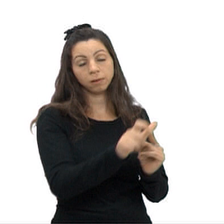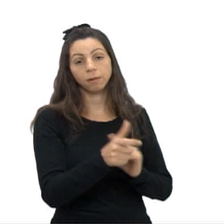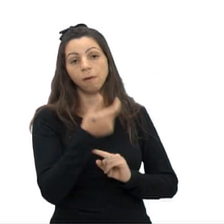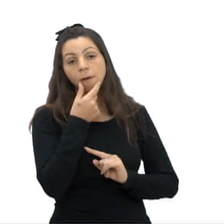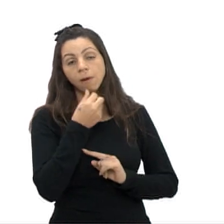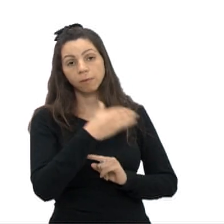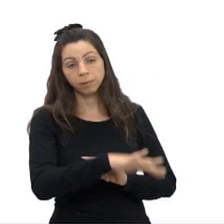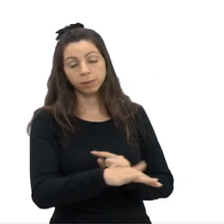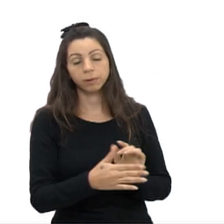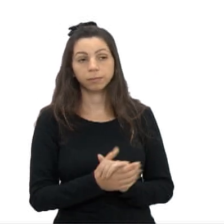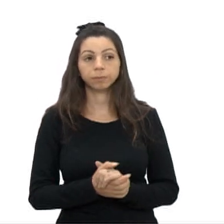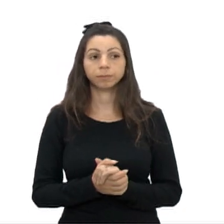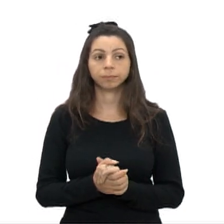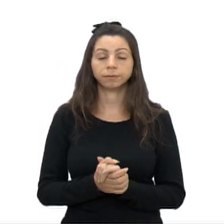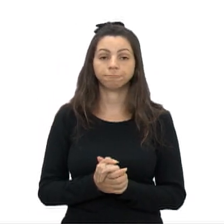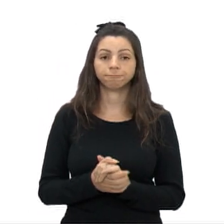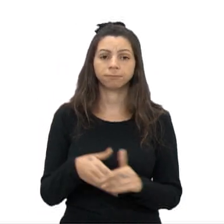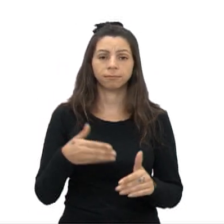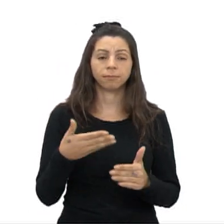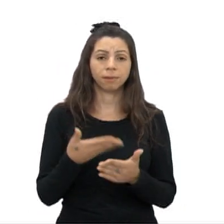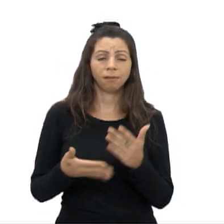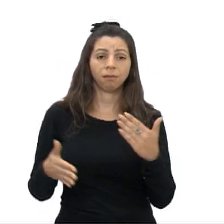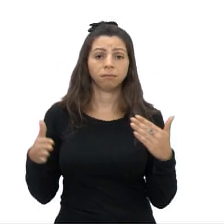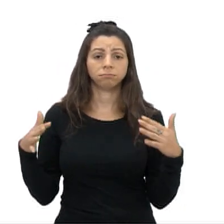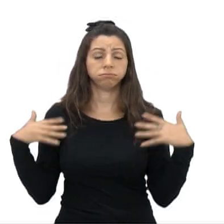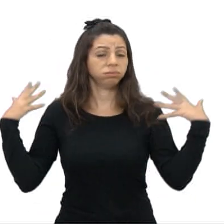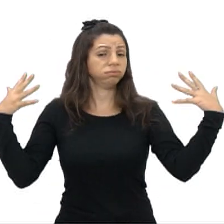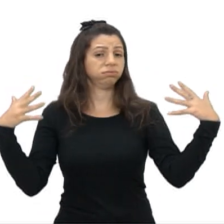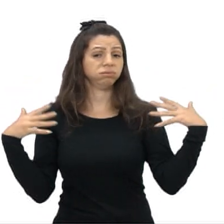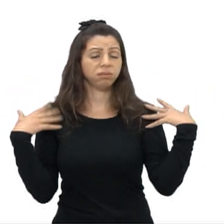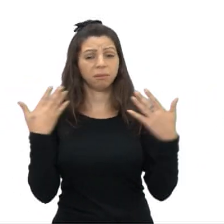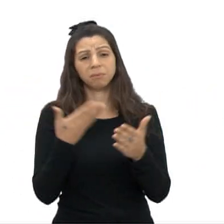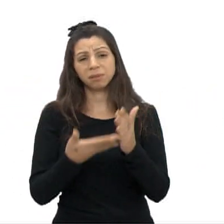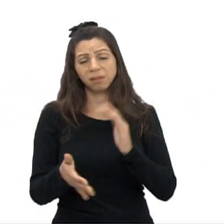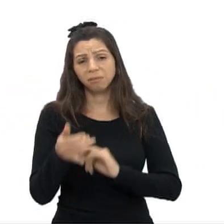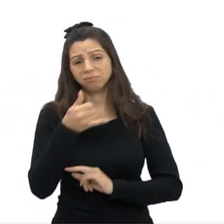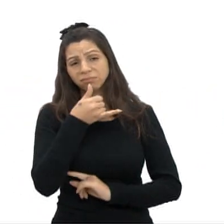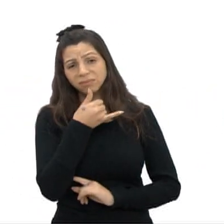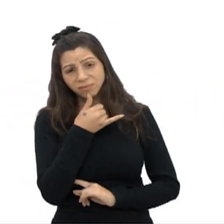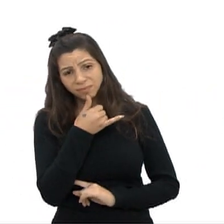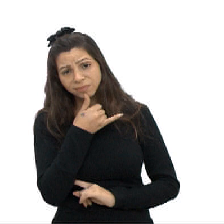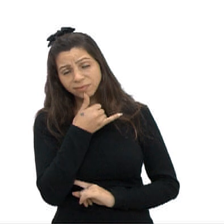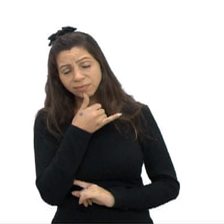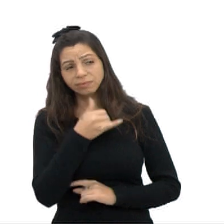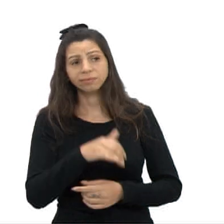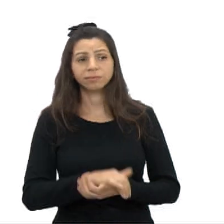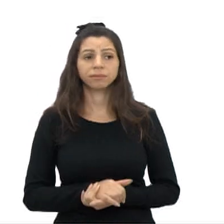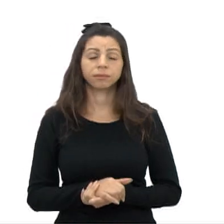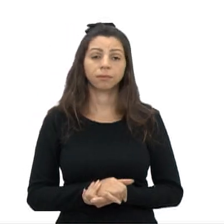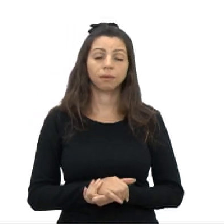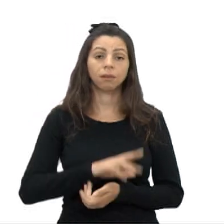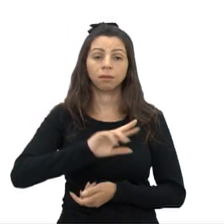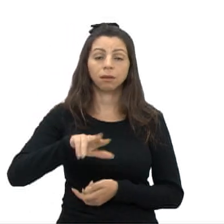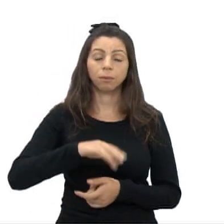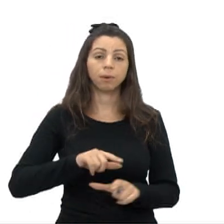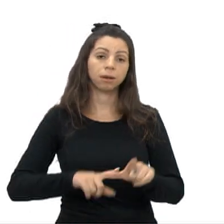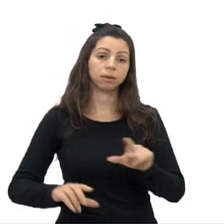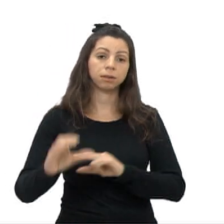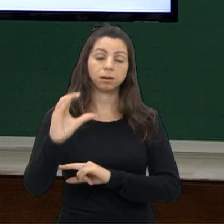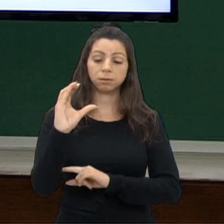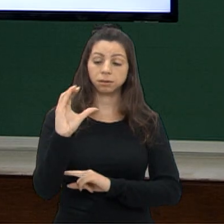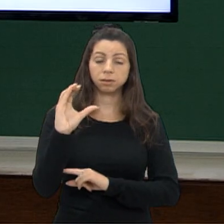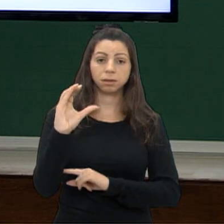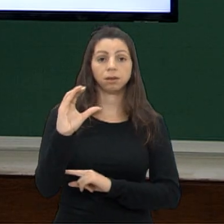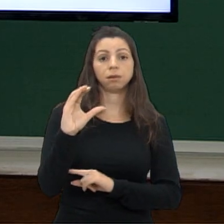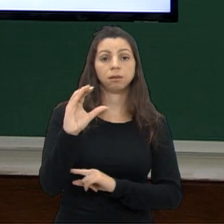Quem perdeu a alegria, nós devemos marcar, e quem perdeu o ânimo, Não marcamos a letra C, embora ela